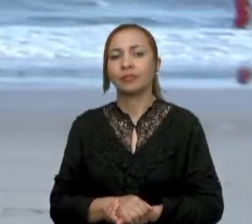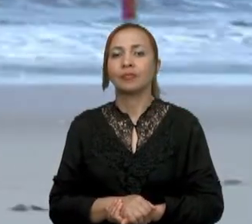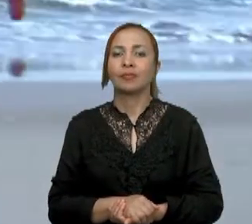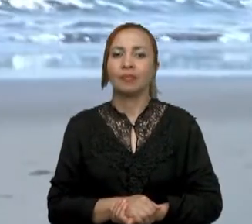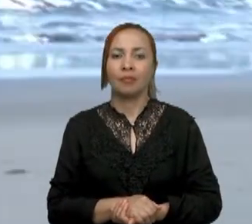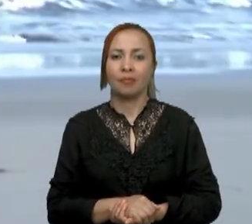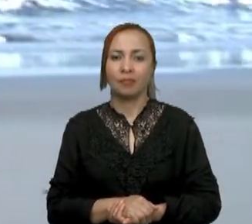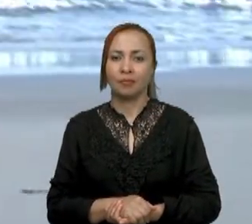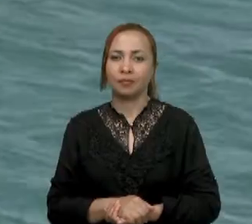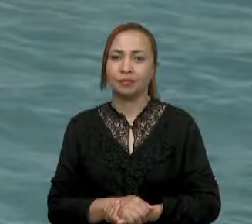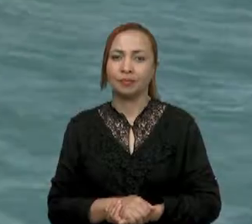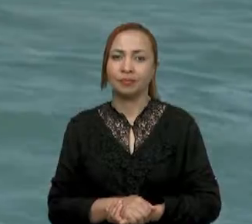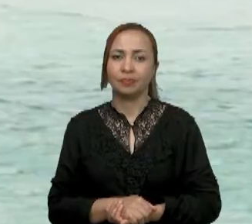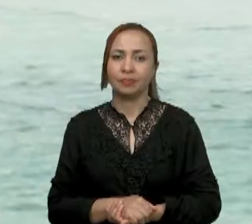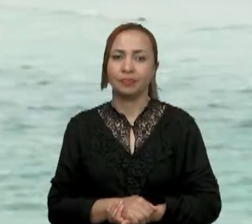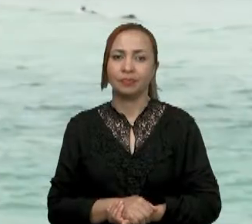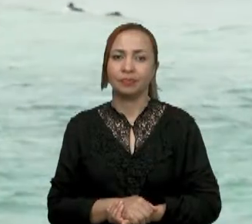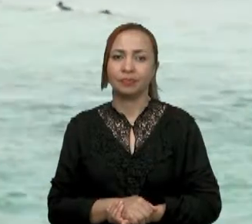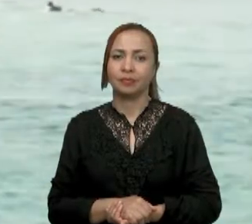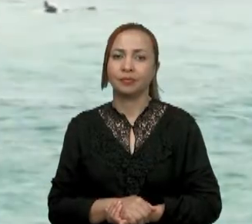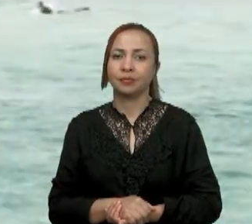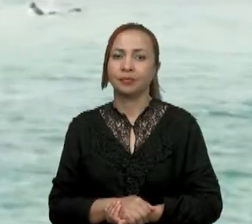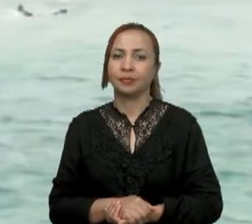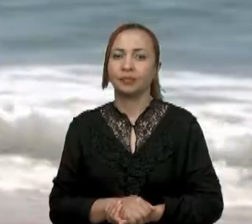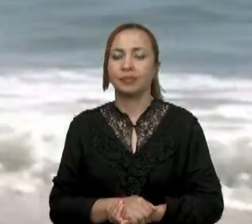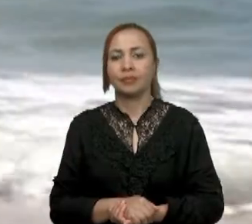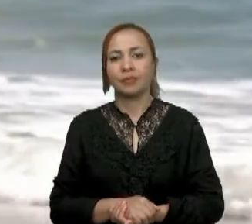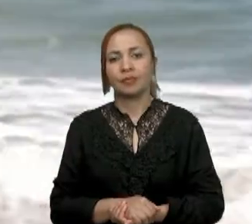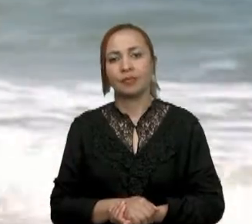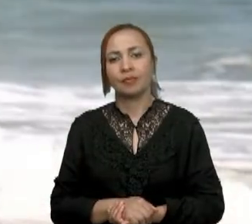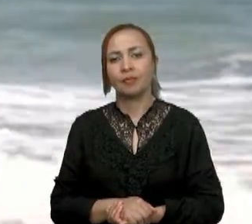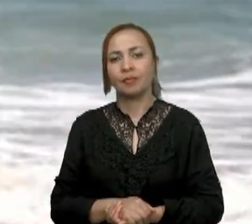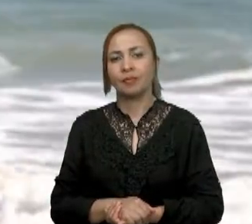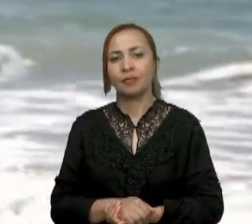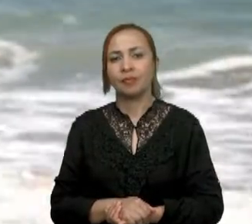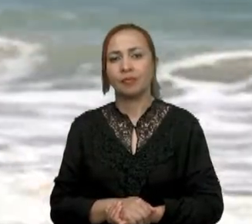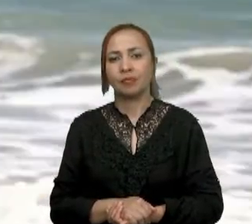E aí E aí